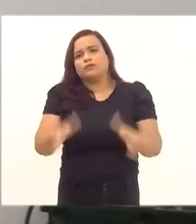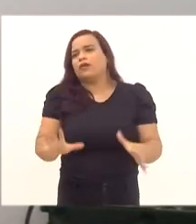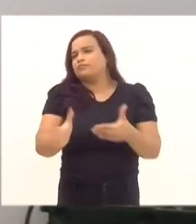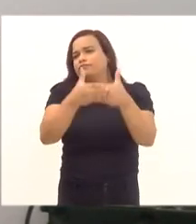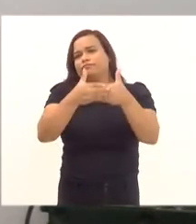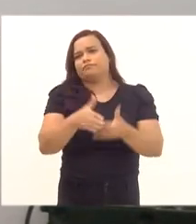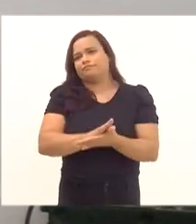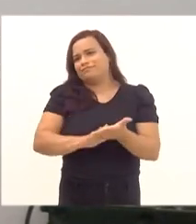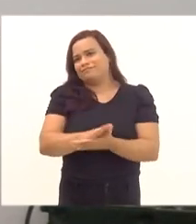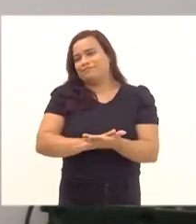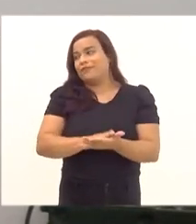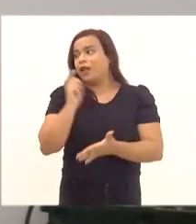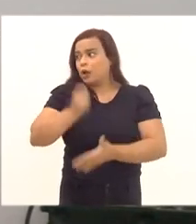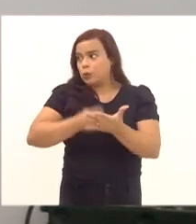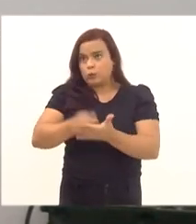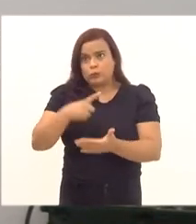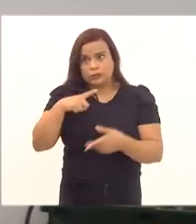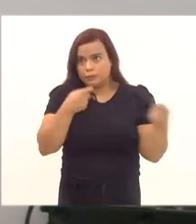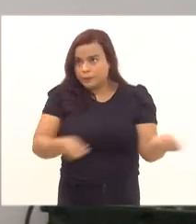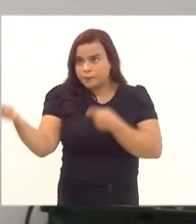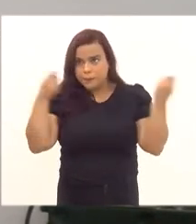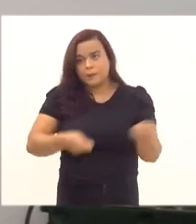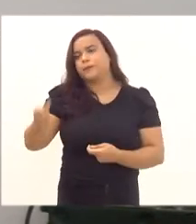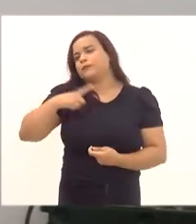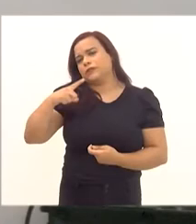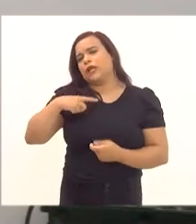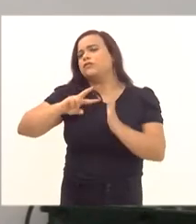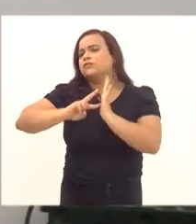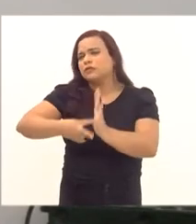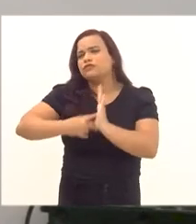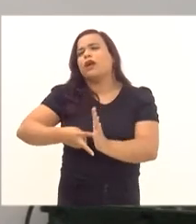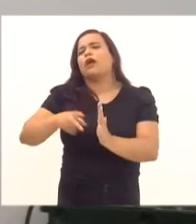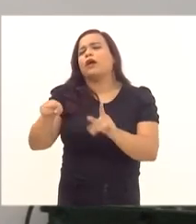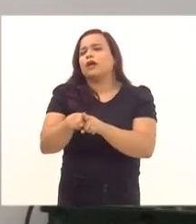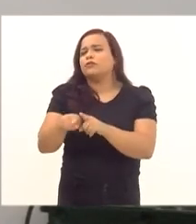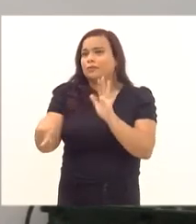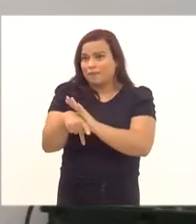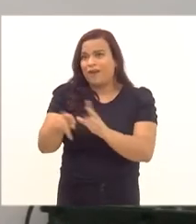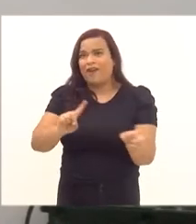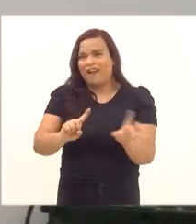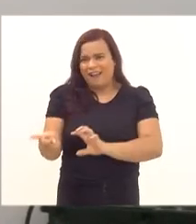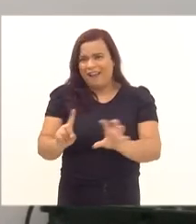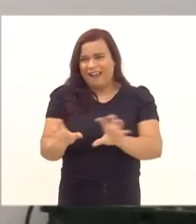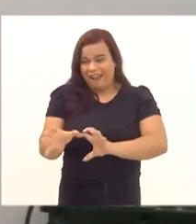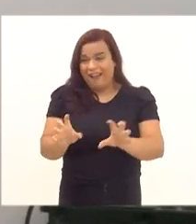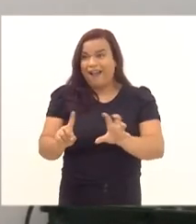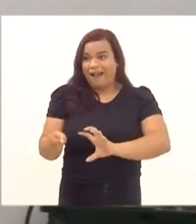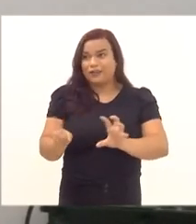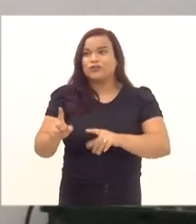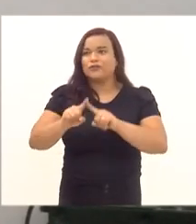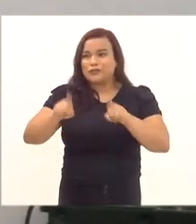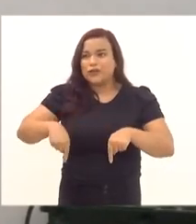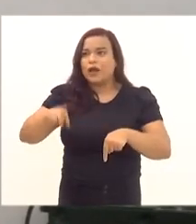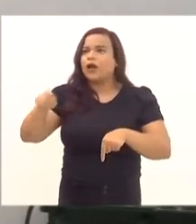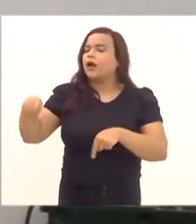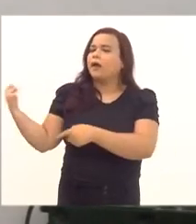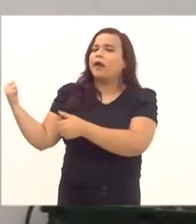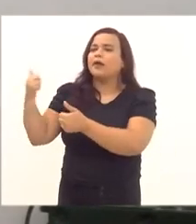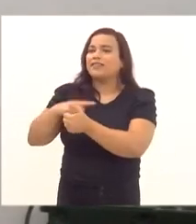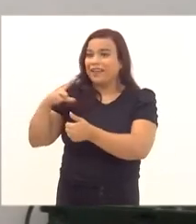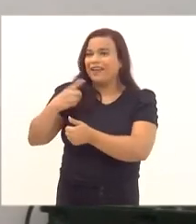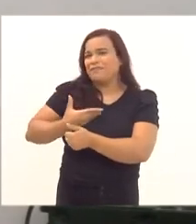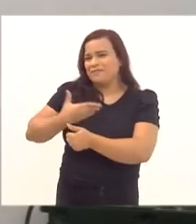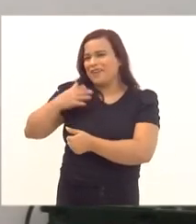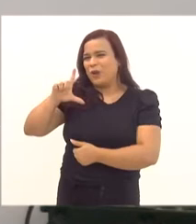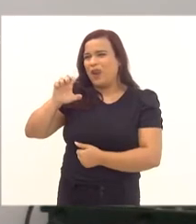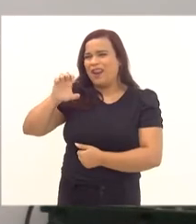ela é feita cotidianamente O Sindicato dos Radialistas sair o companheiro Leonel Quirino né